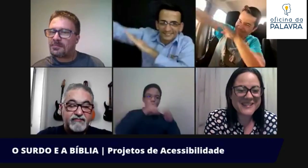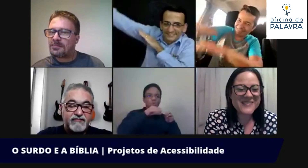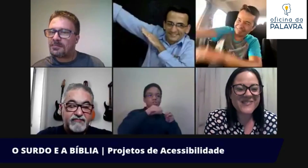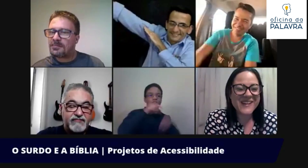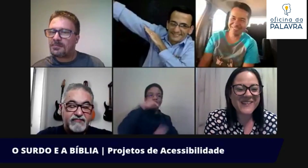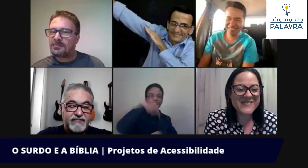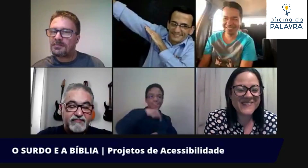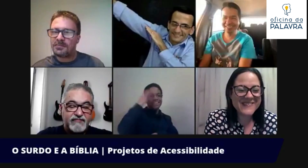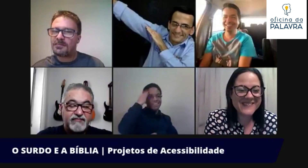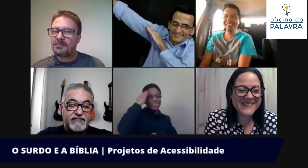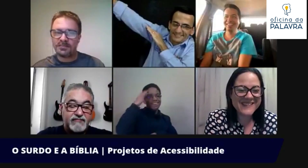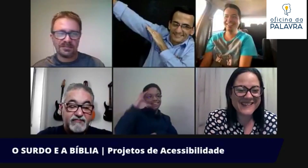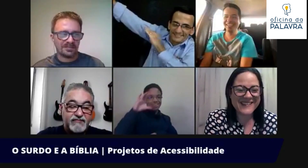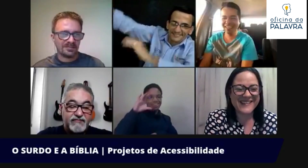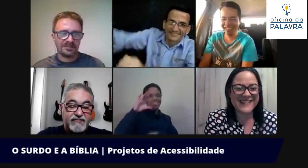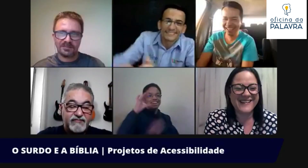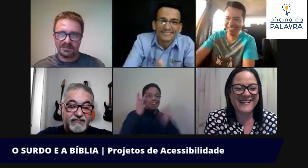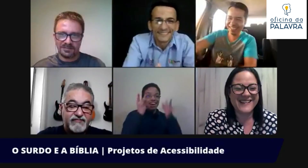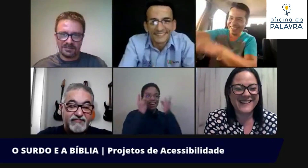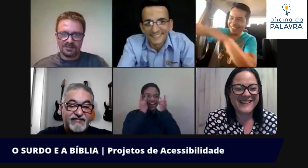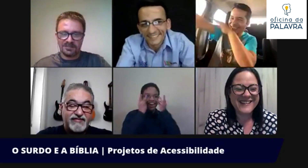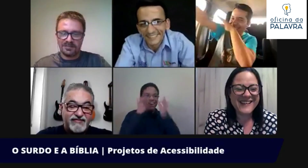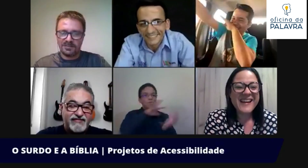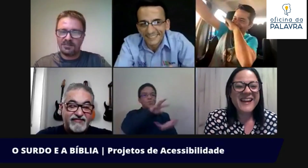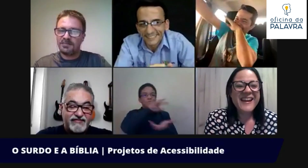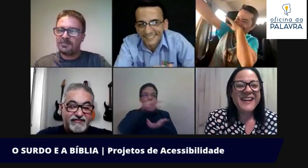Açu para o mundo,